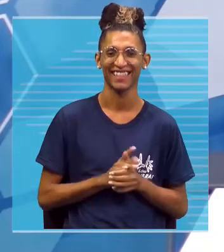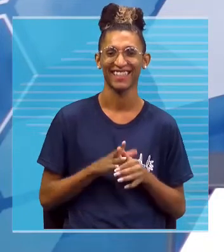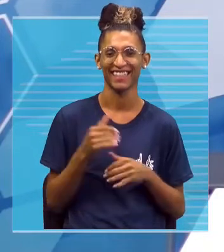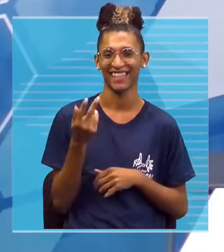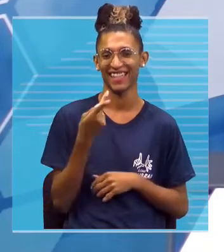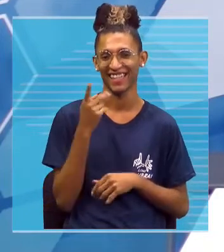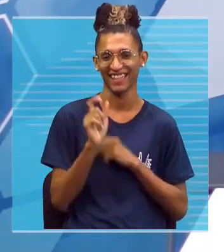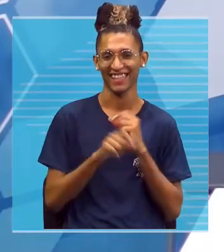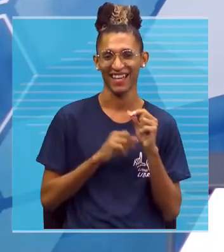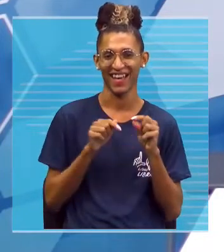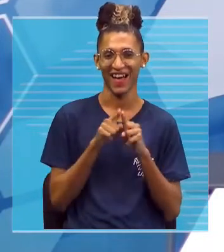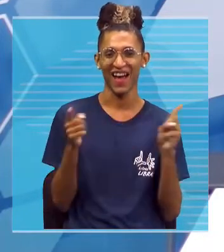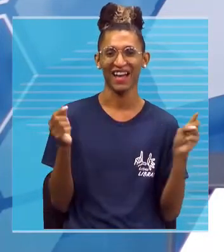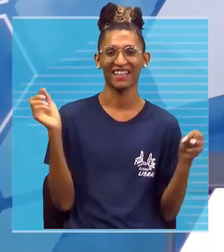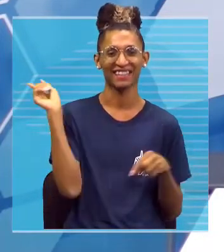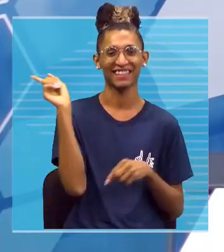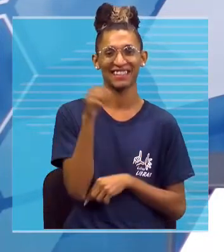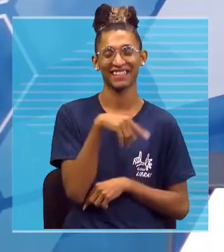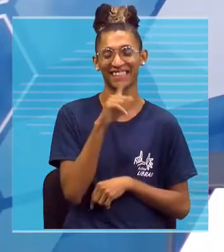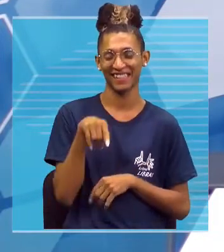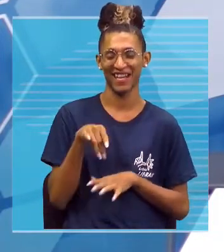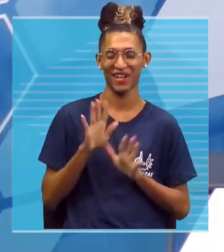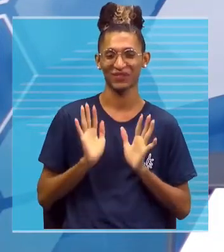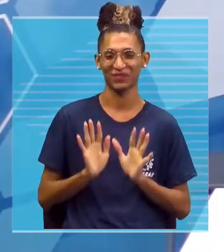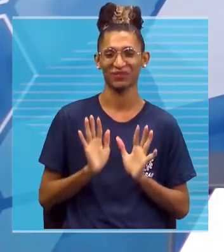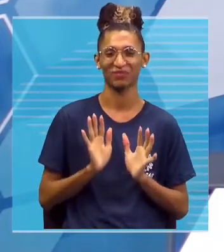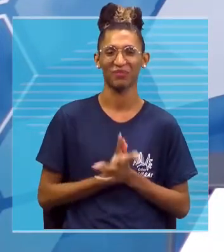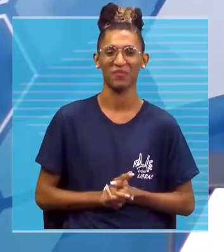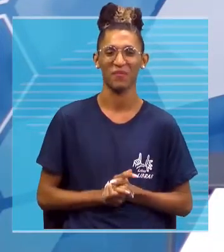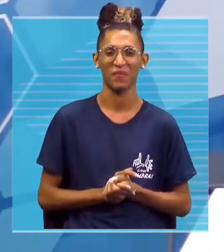ia falar um negócio aqui mas cancela hahaha